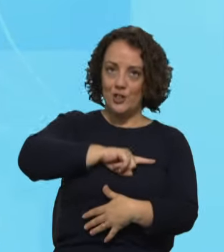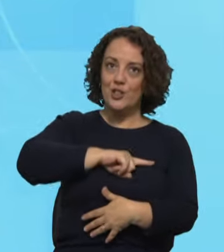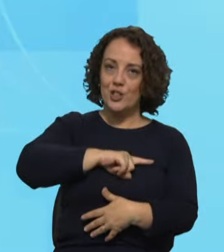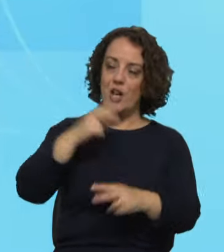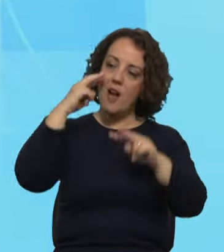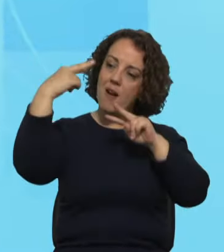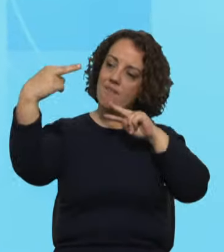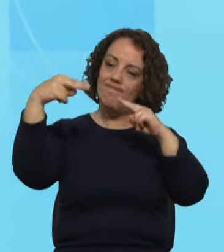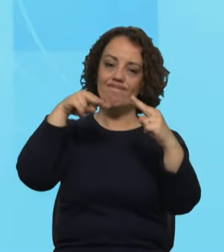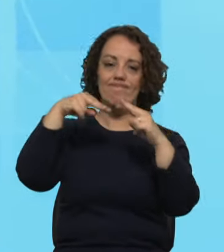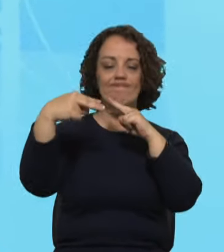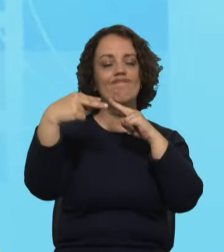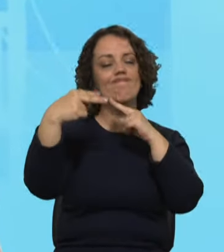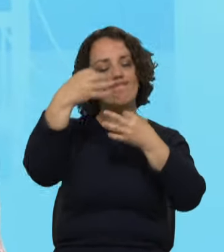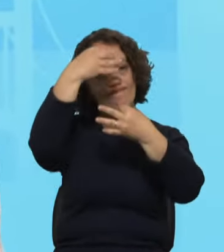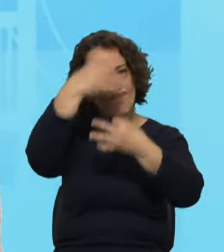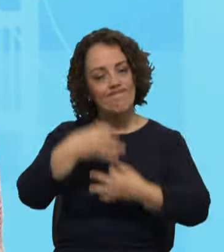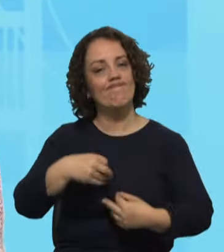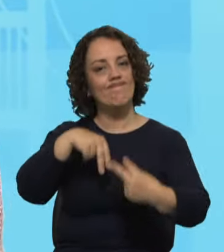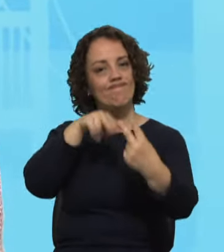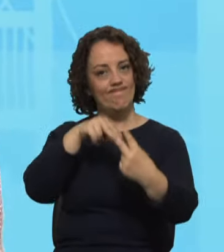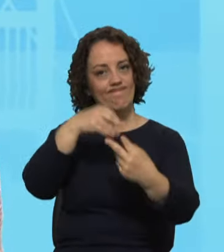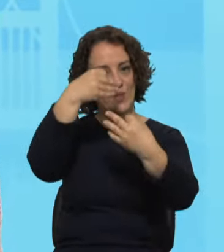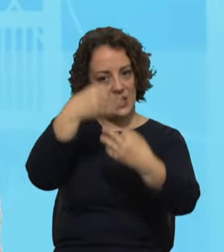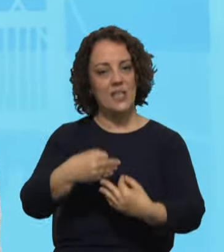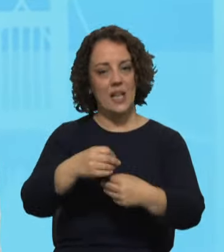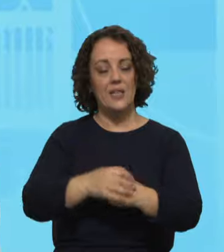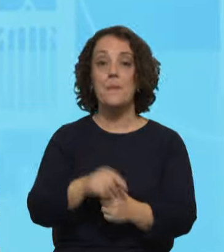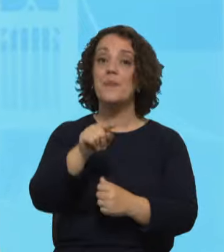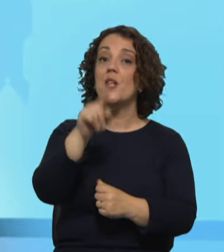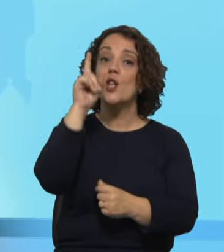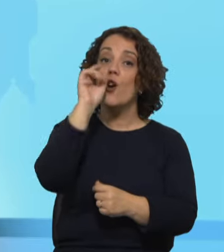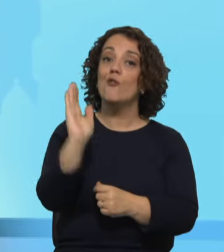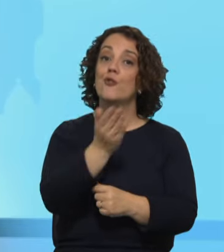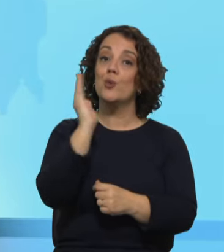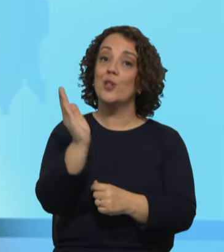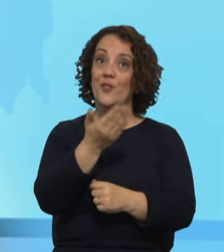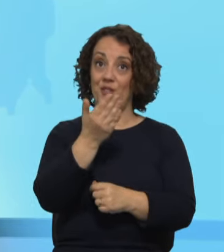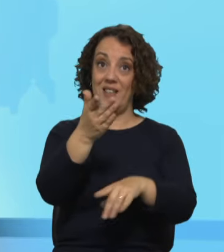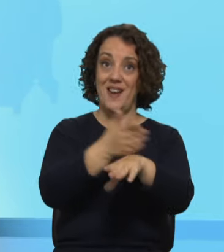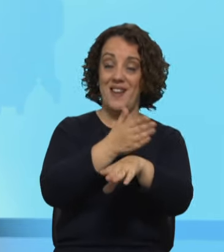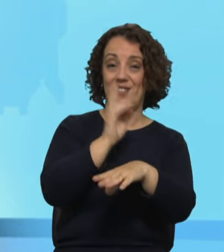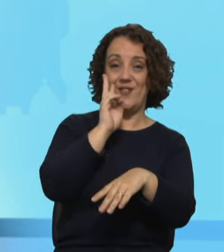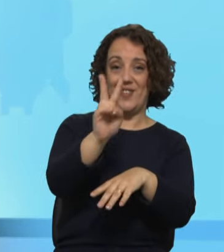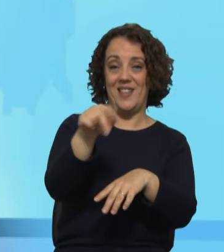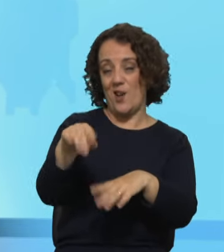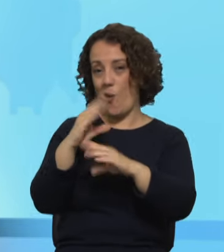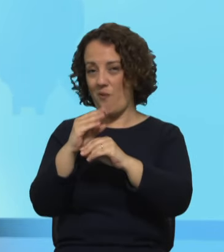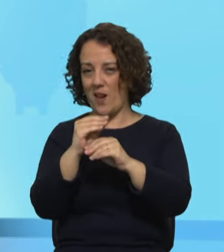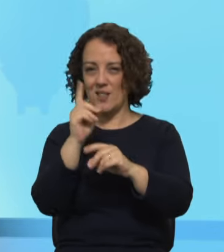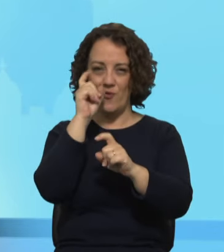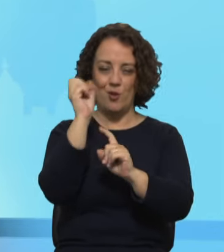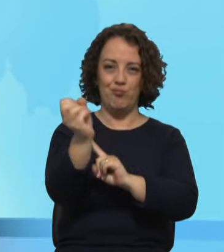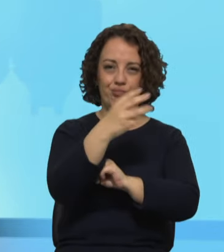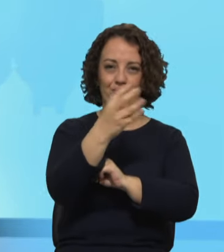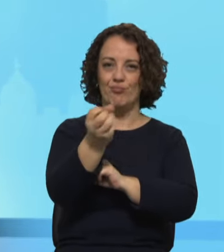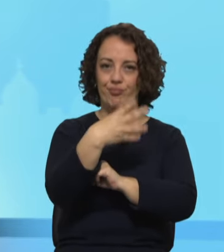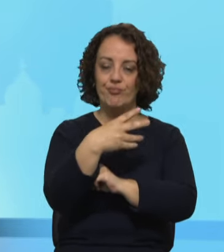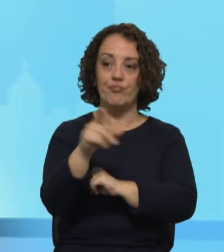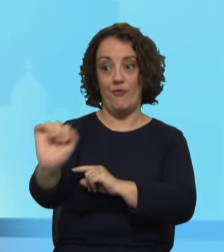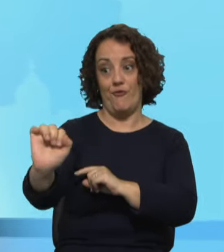nós com com dignidade olhos nos olhos e estas fotografias algumas que fomos vendo nesta ao longo desta conversa eh da vossa